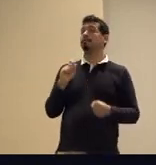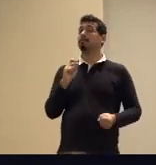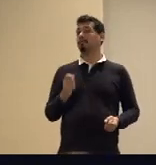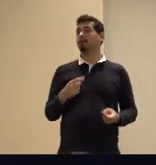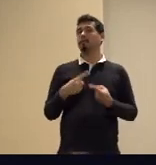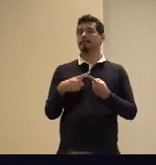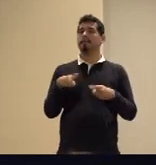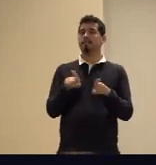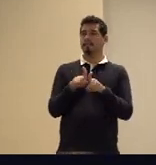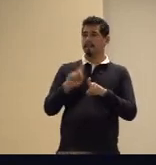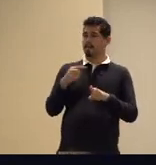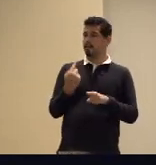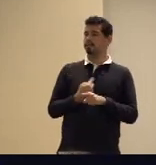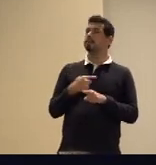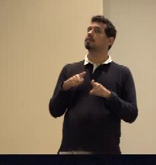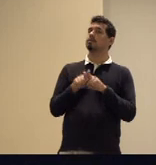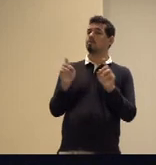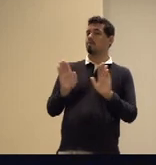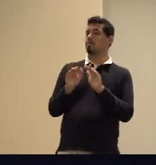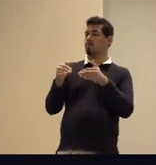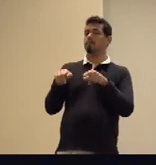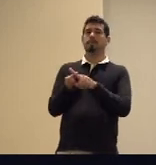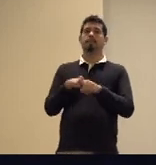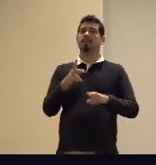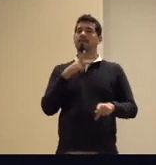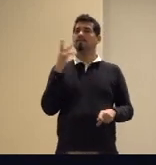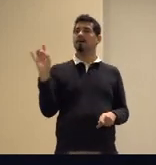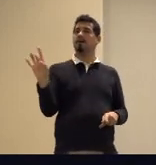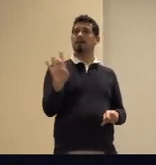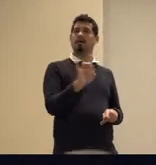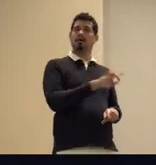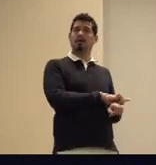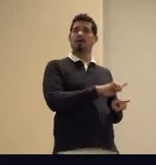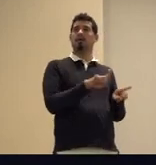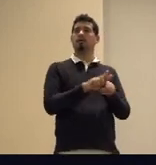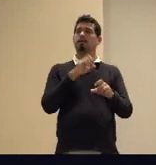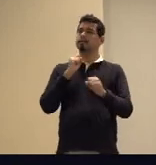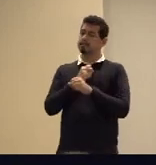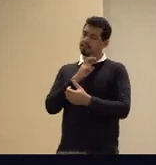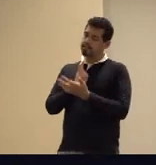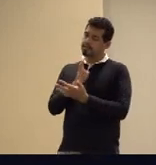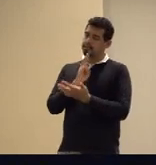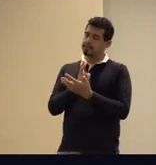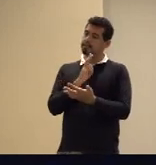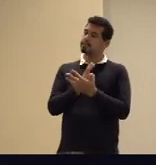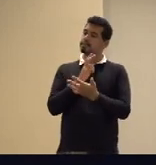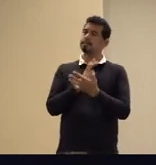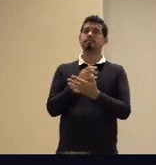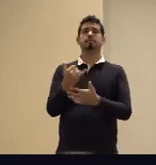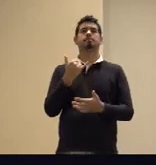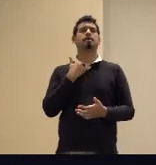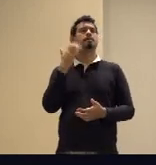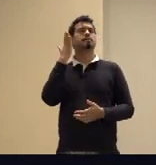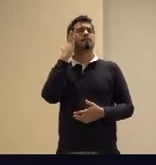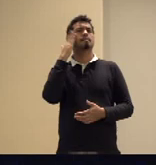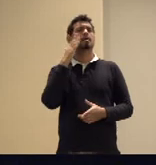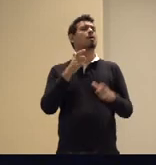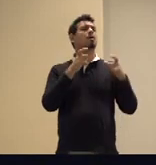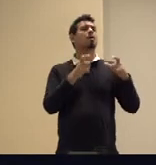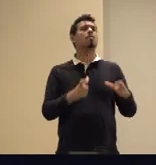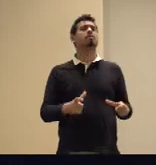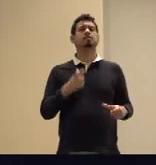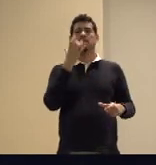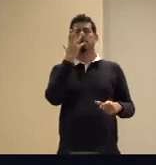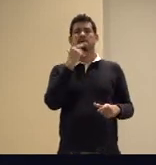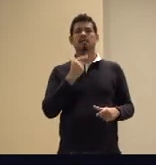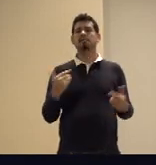Mas, ao mesmo tempo, nós na corregedoria e na fala de vocês, estamos sempre recebendo ligações para saber onde colocar uma